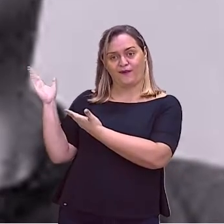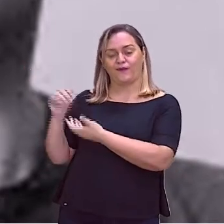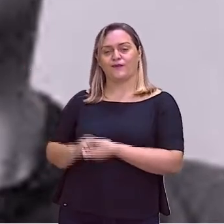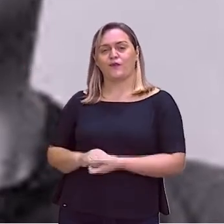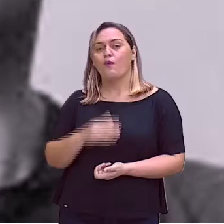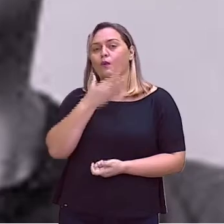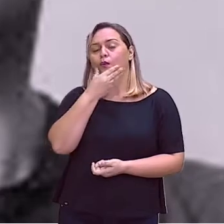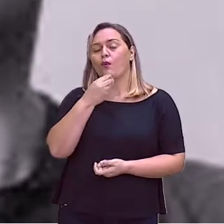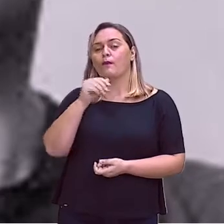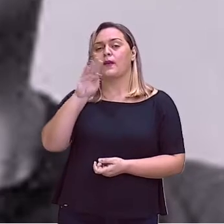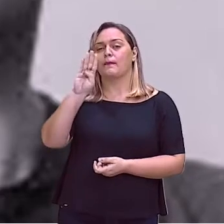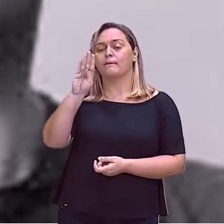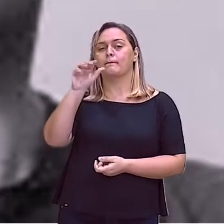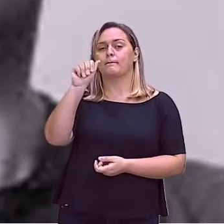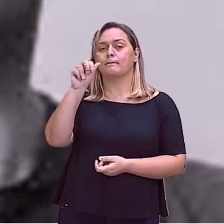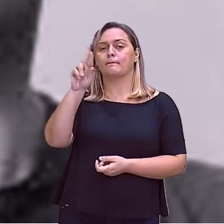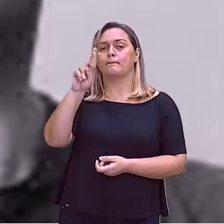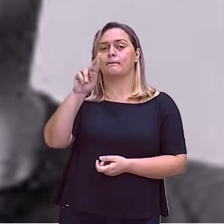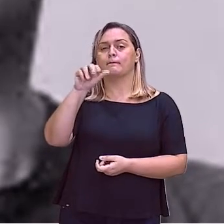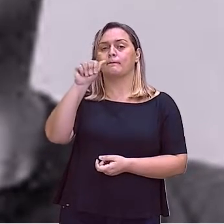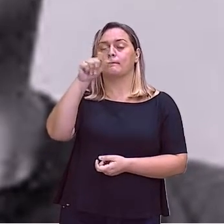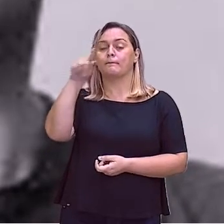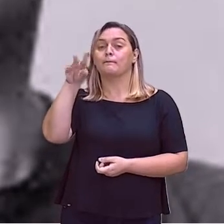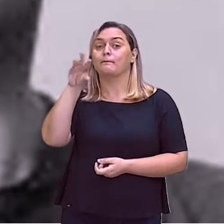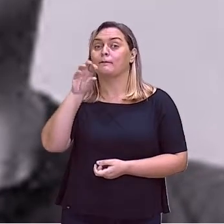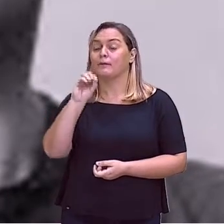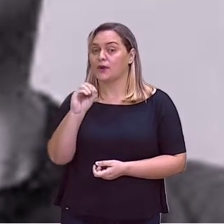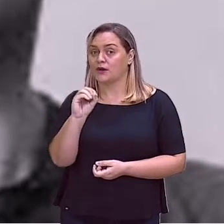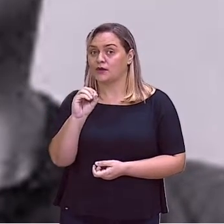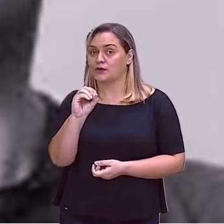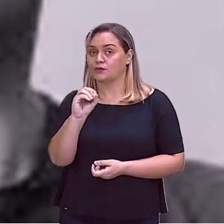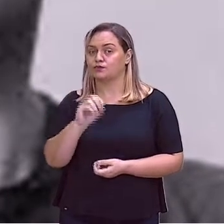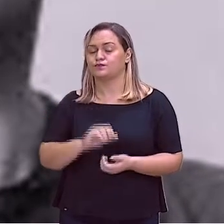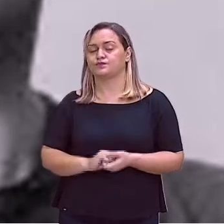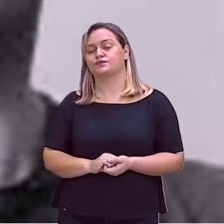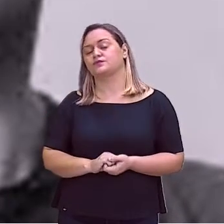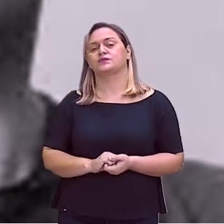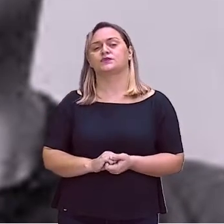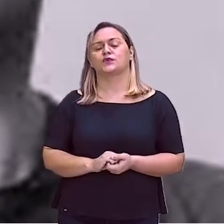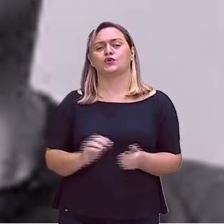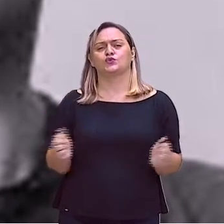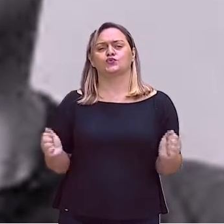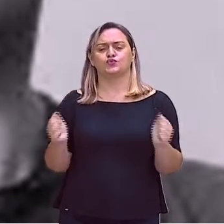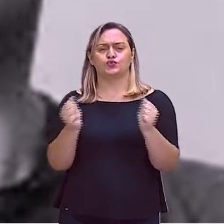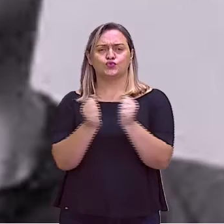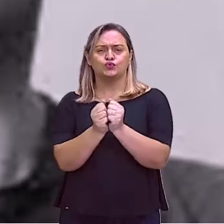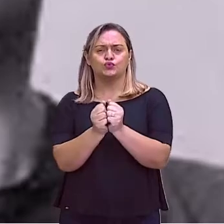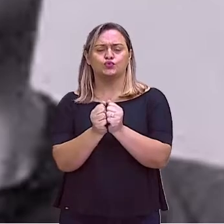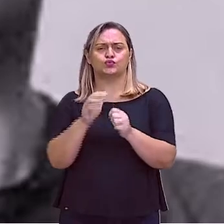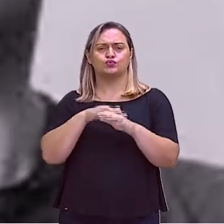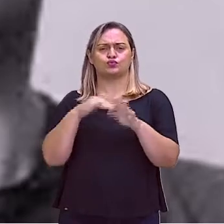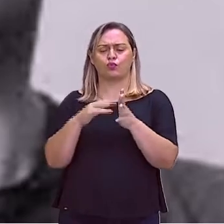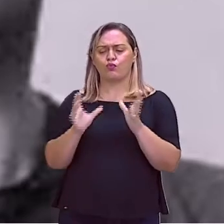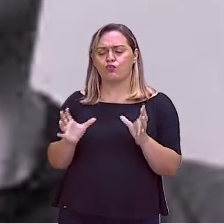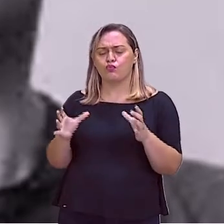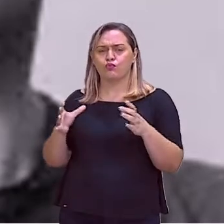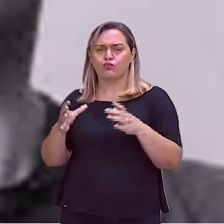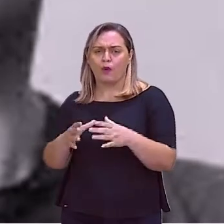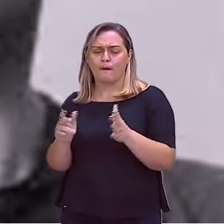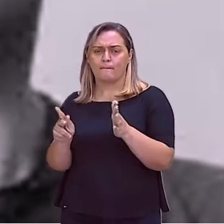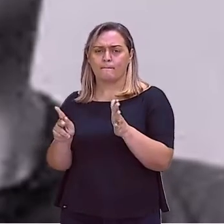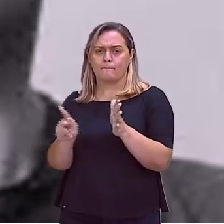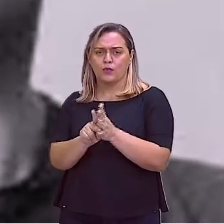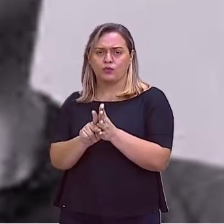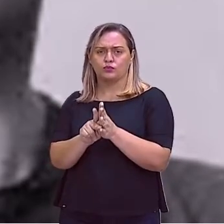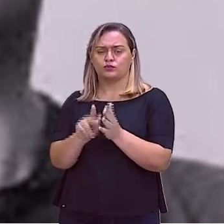Coubertin e o comitê, juntamente com os gregos,